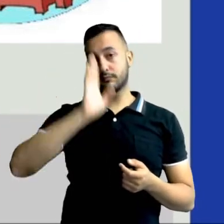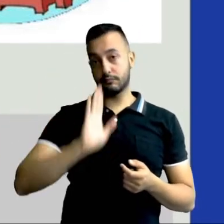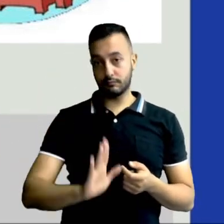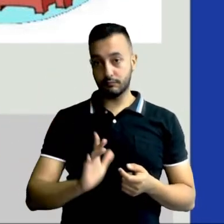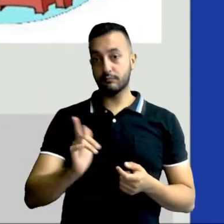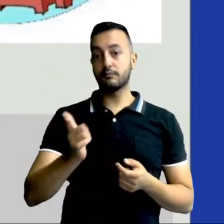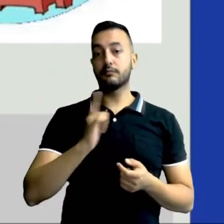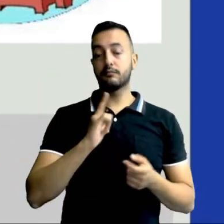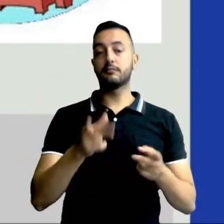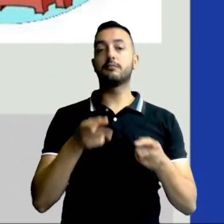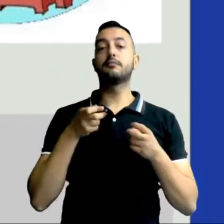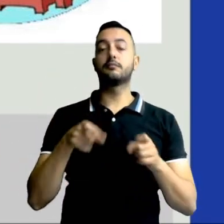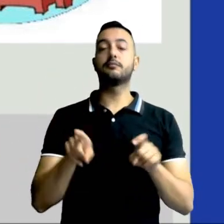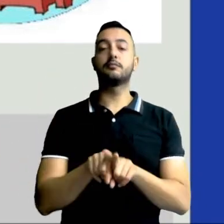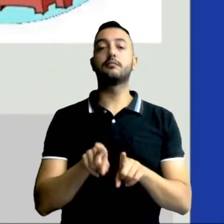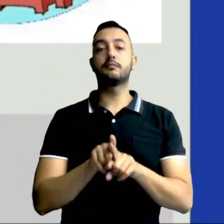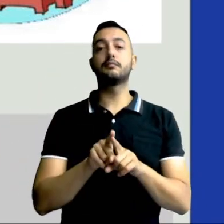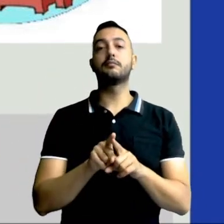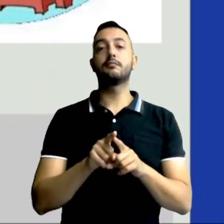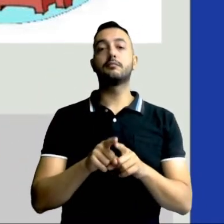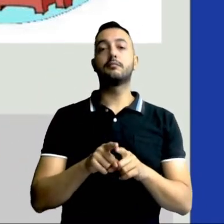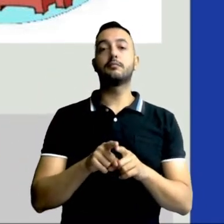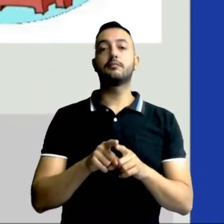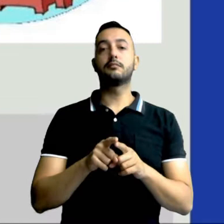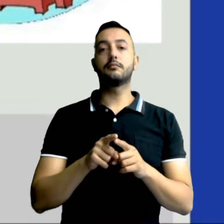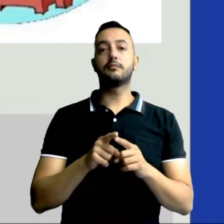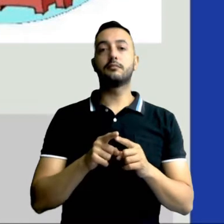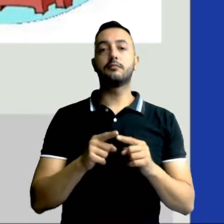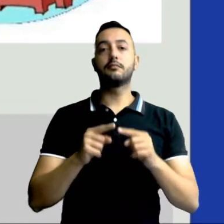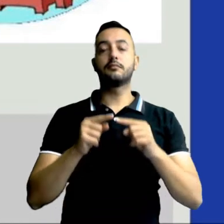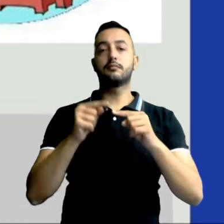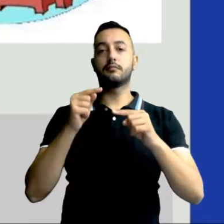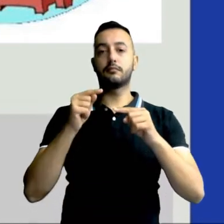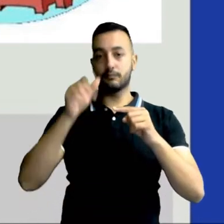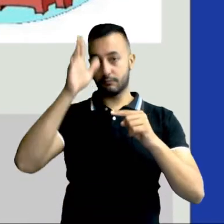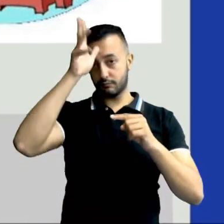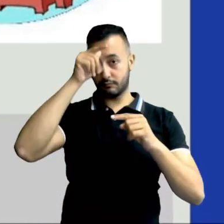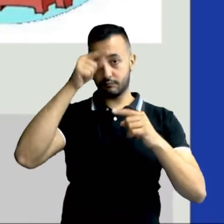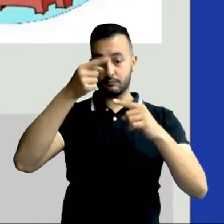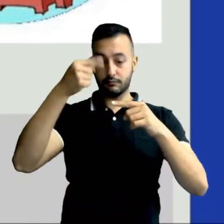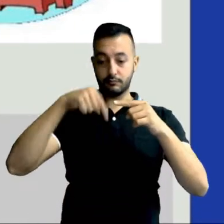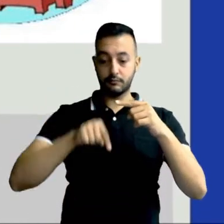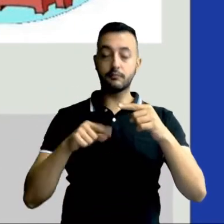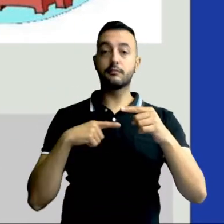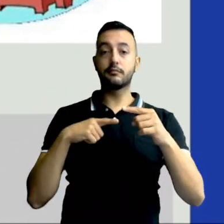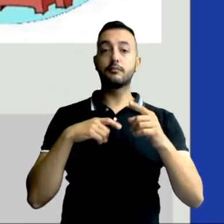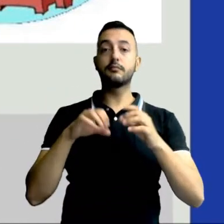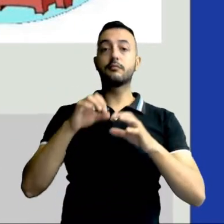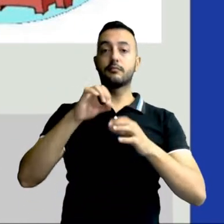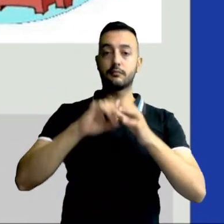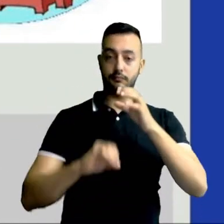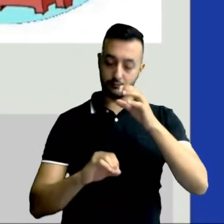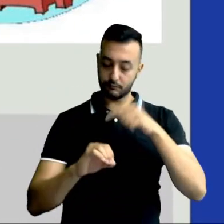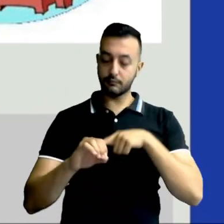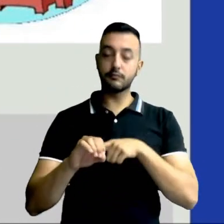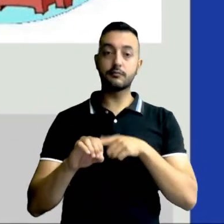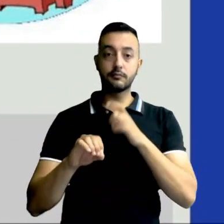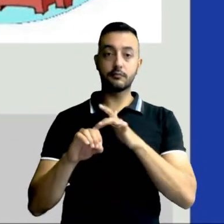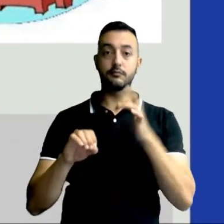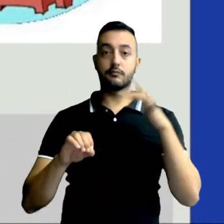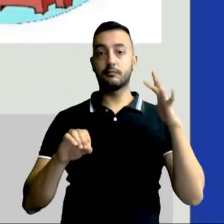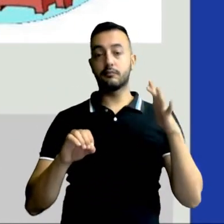aqui eu posso perceber também que abaixo da galinha eu vejo um ovo nem um ovo Dourado e o que é que essa